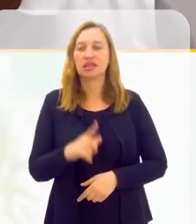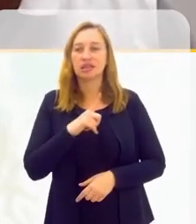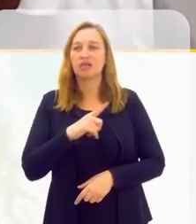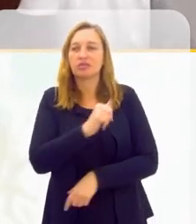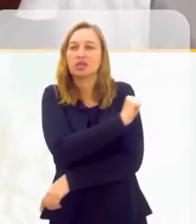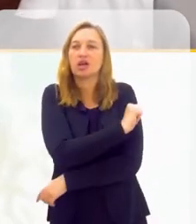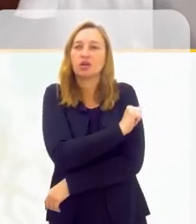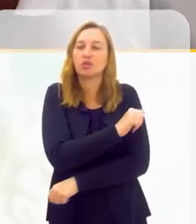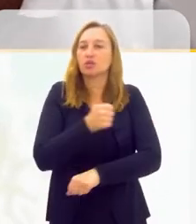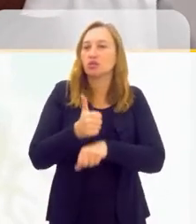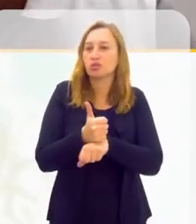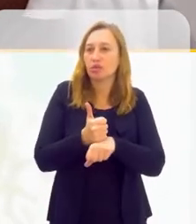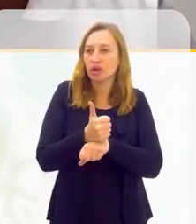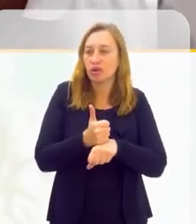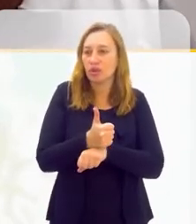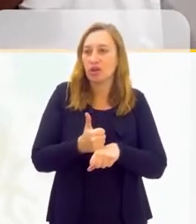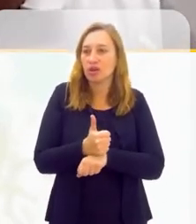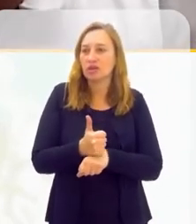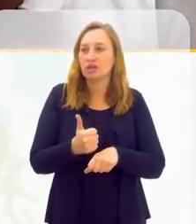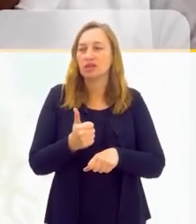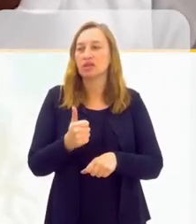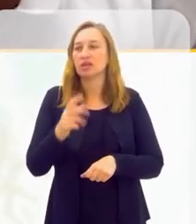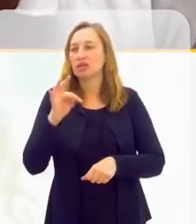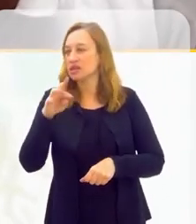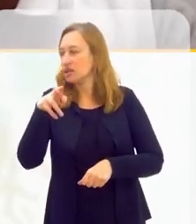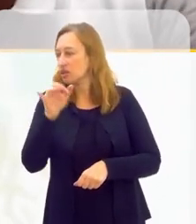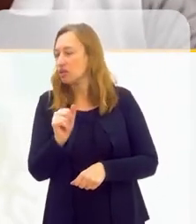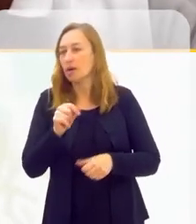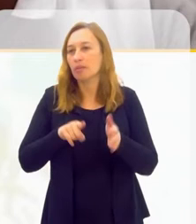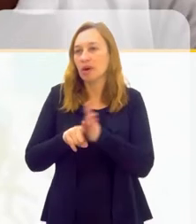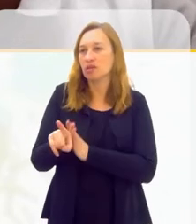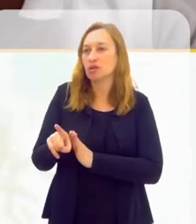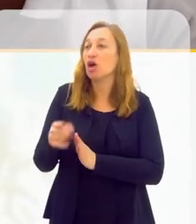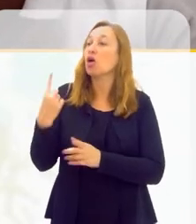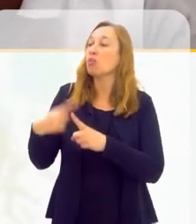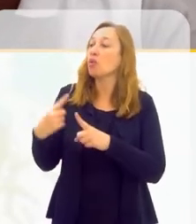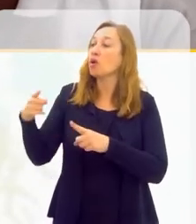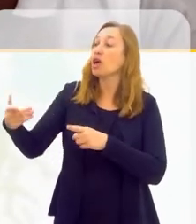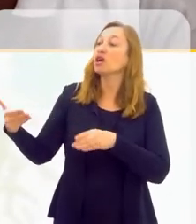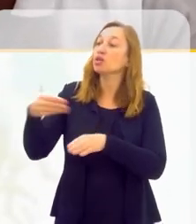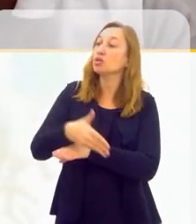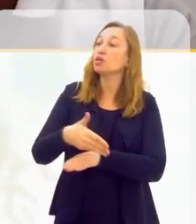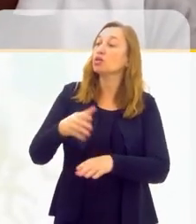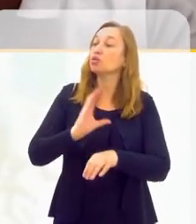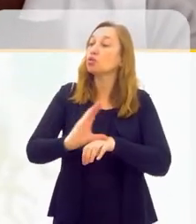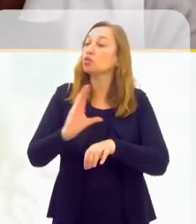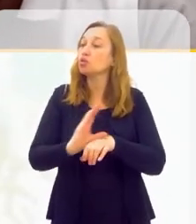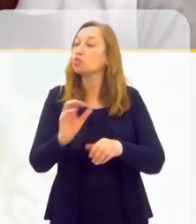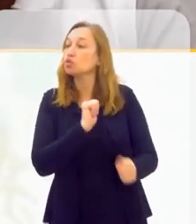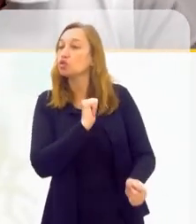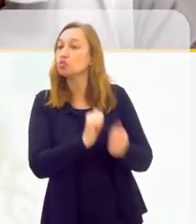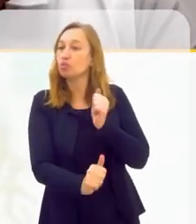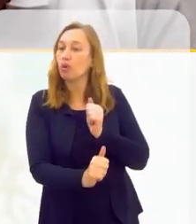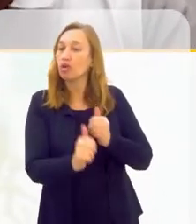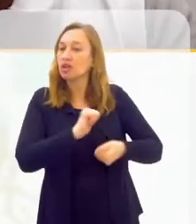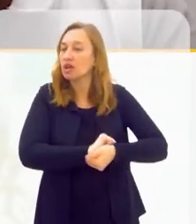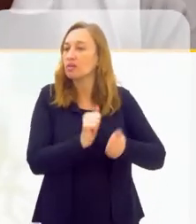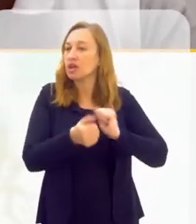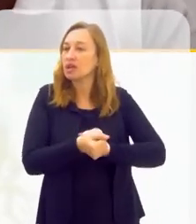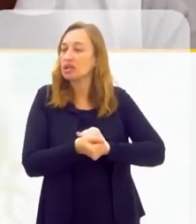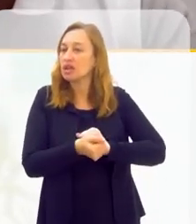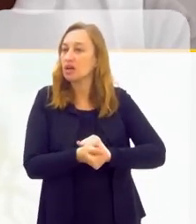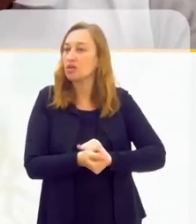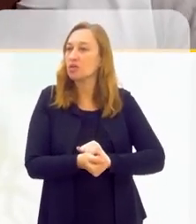vamos tendo alunos no primeiro ano da licenciatura, que quando nós perguntamos porque é que eles entraram no curso de desporto, o que é que eles procuram na